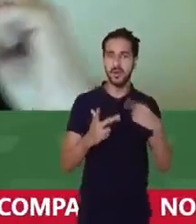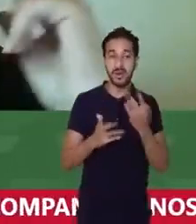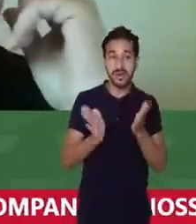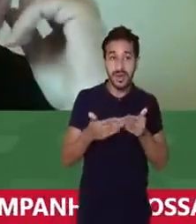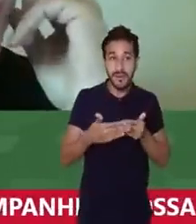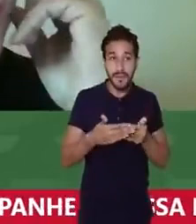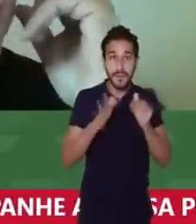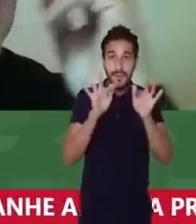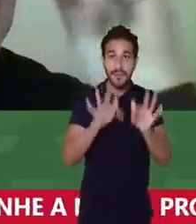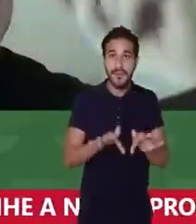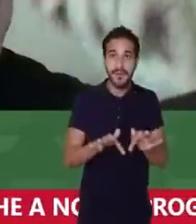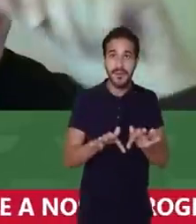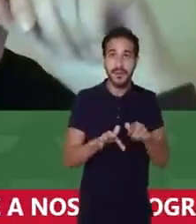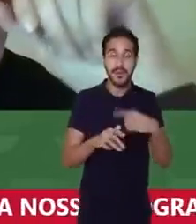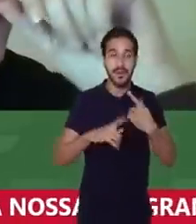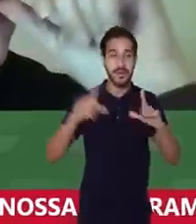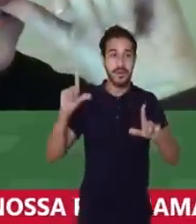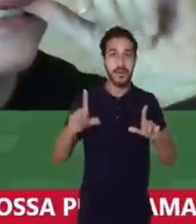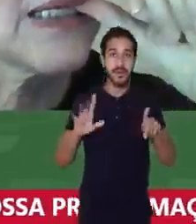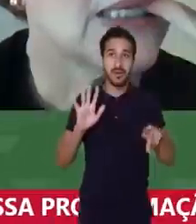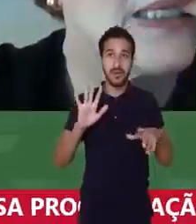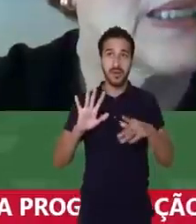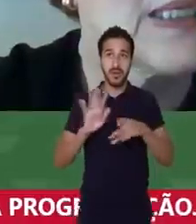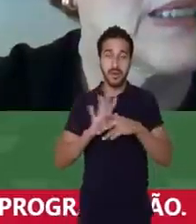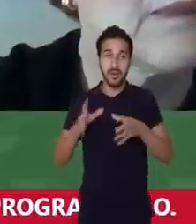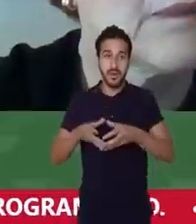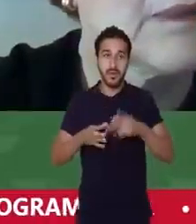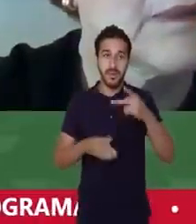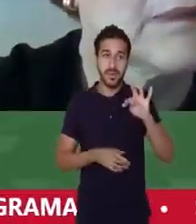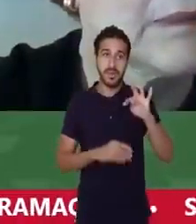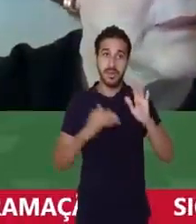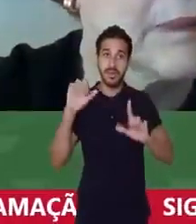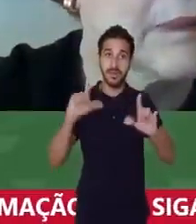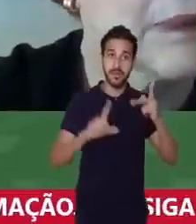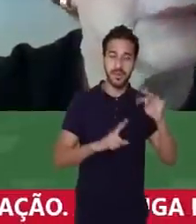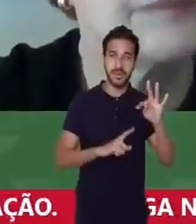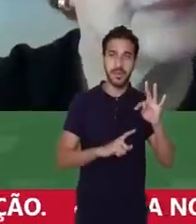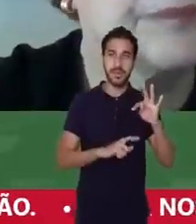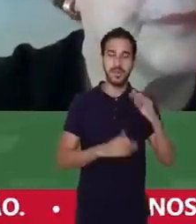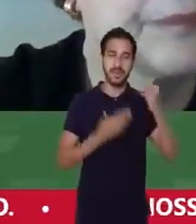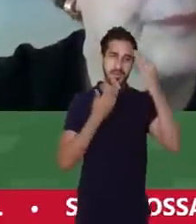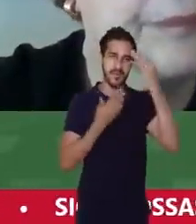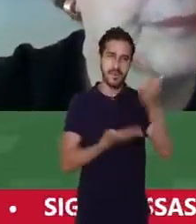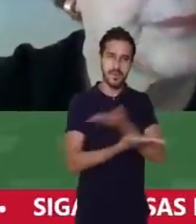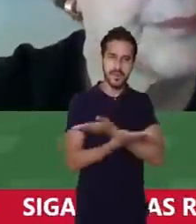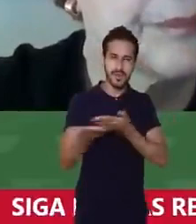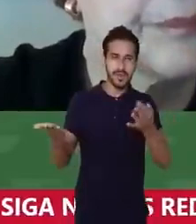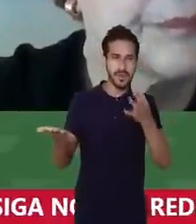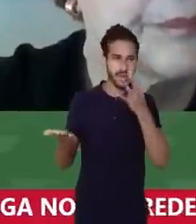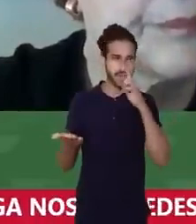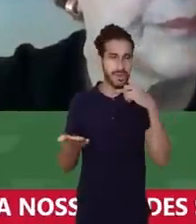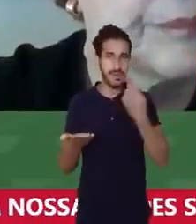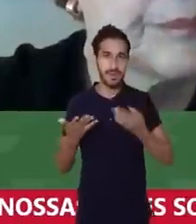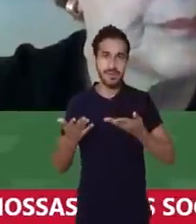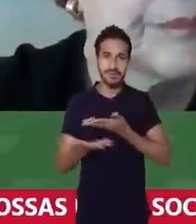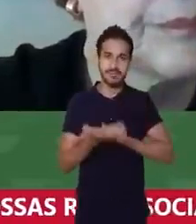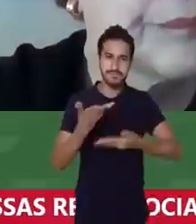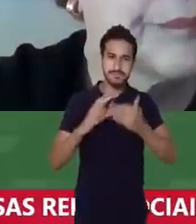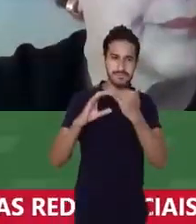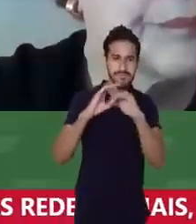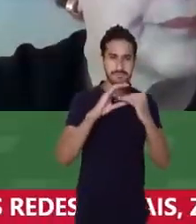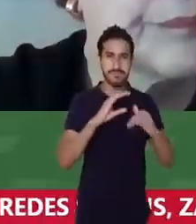estamos indo no nosso programa, que é o programa da bancada do PT, no programa da TV PT, que eu agradeço muito as pessoas que estão acompanhando,